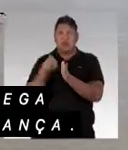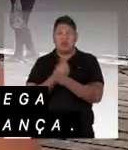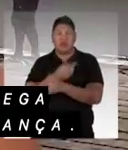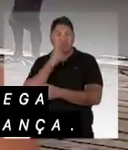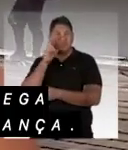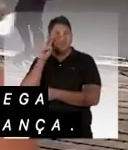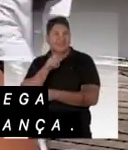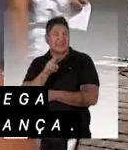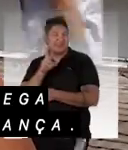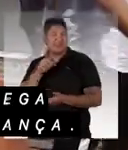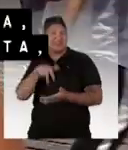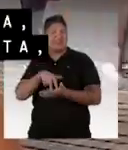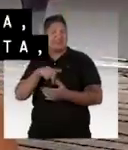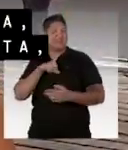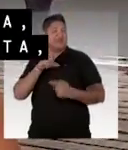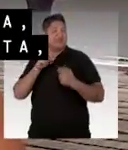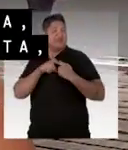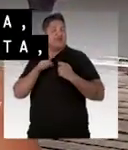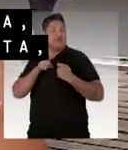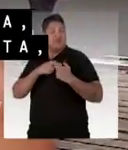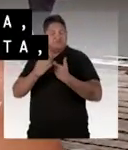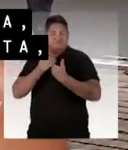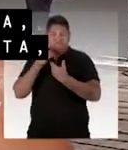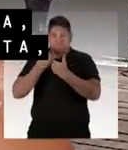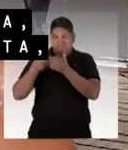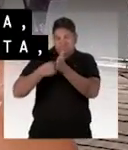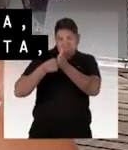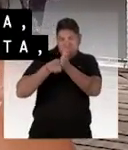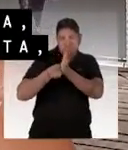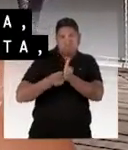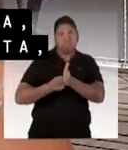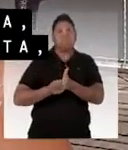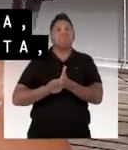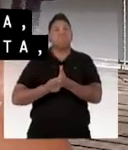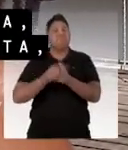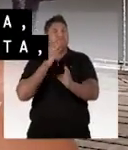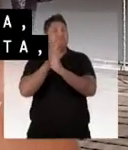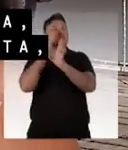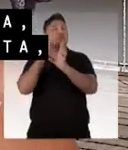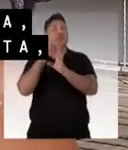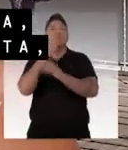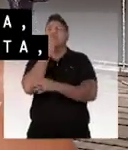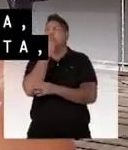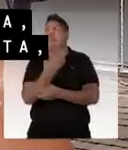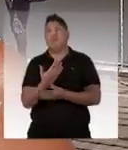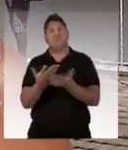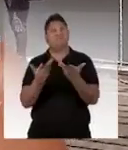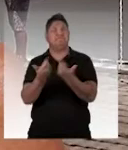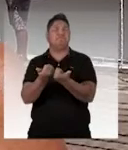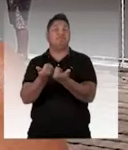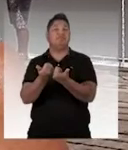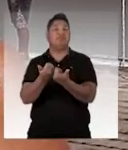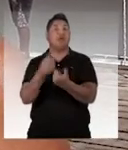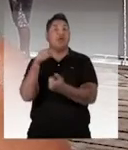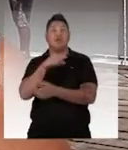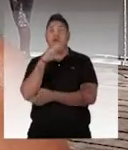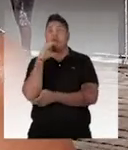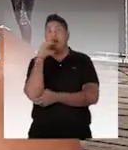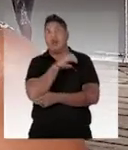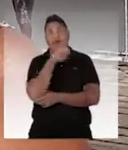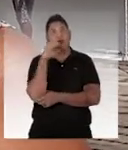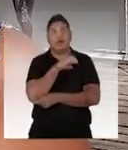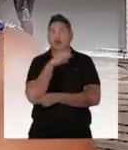esperança. Um barco desse chega, a gente vem e consulta, faz exames se for preciso fazer,